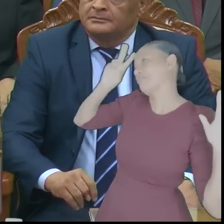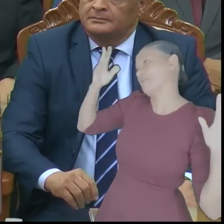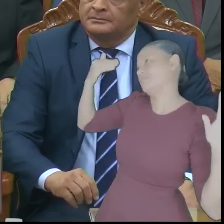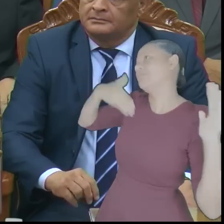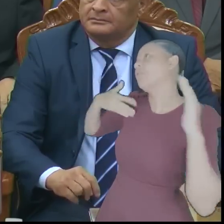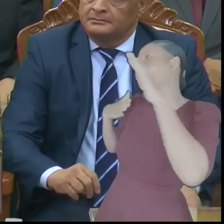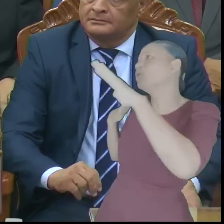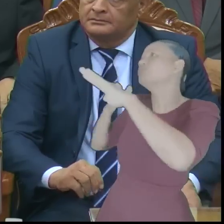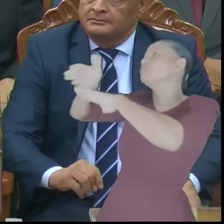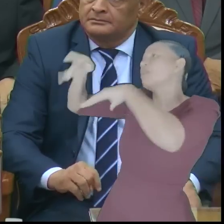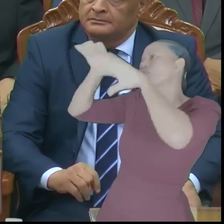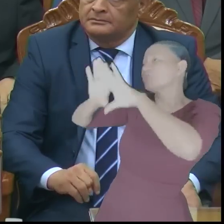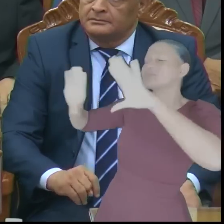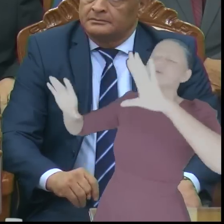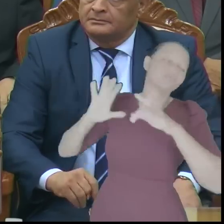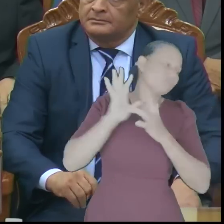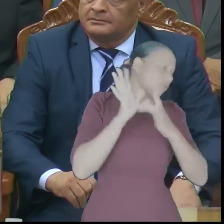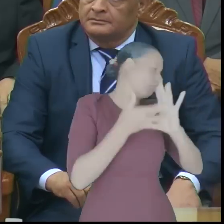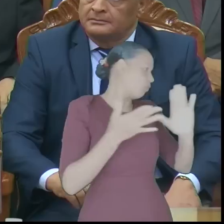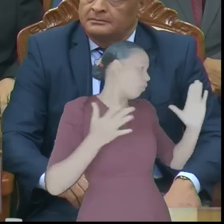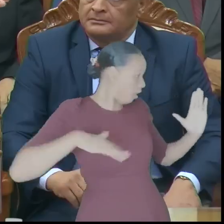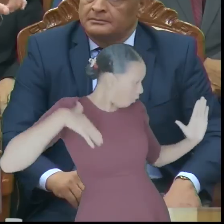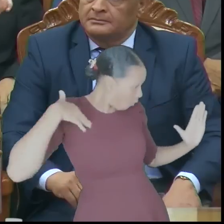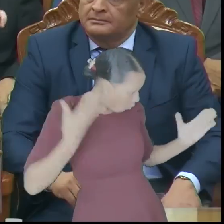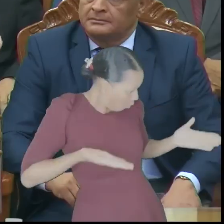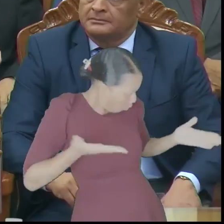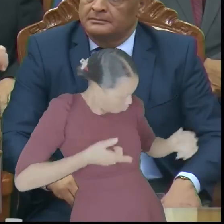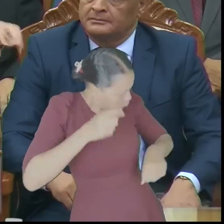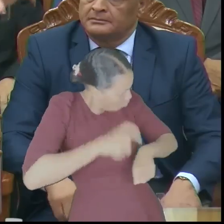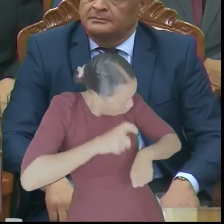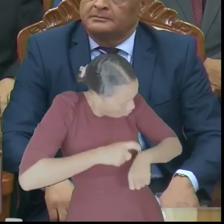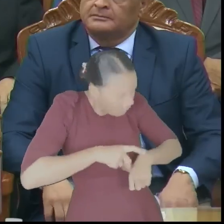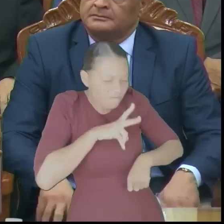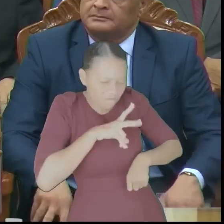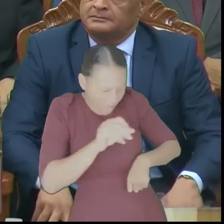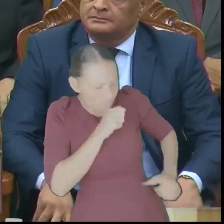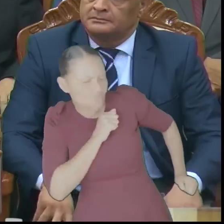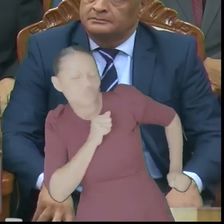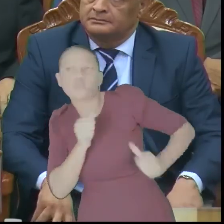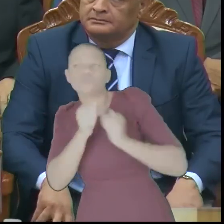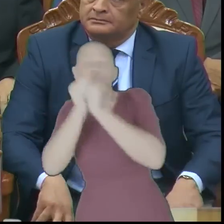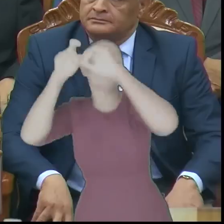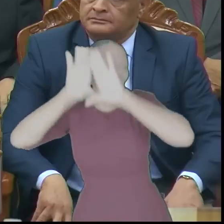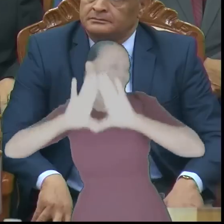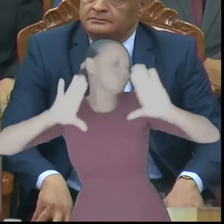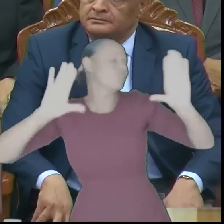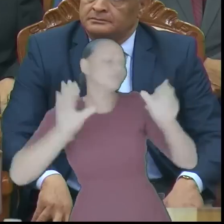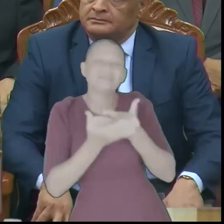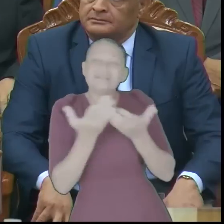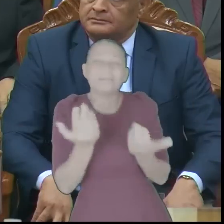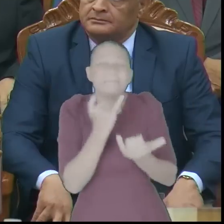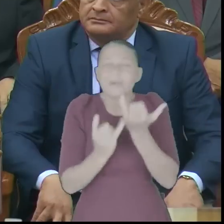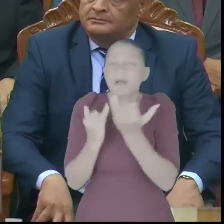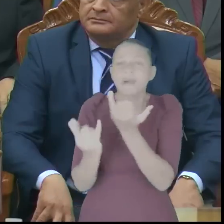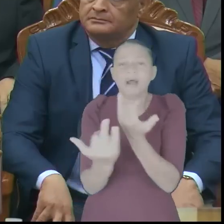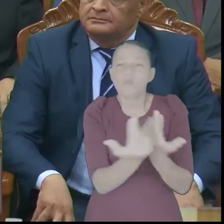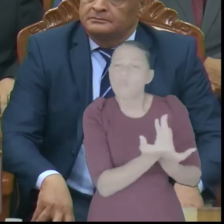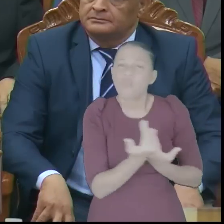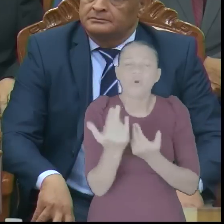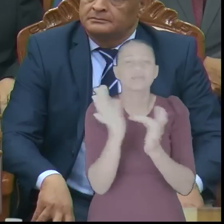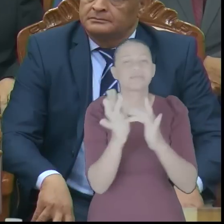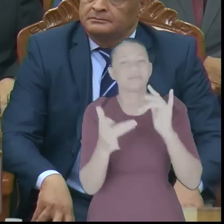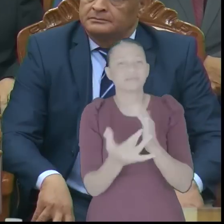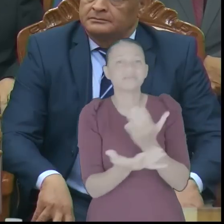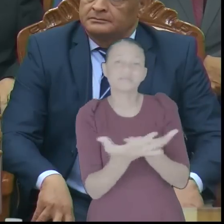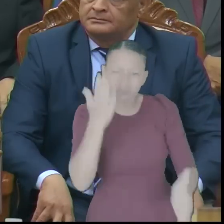no teu reino. Jesus responde: ainda hoje estarás comigo no paraíso. É mais ou menos como se Jesus estivesse dizendo: sabe,